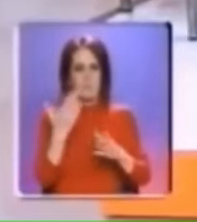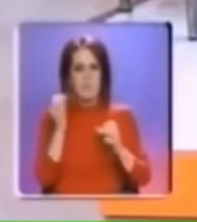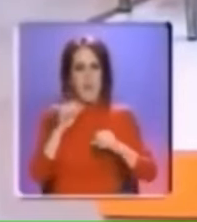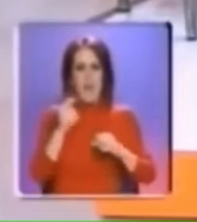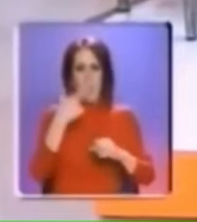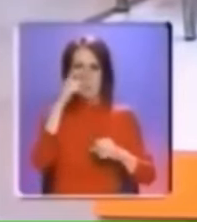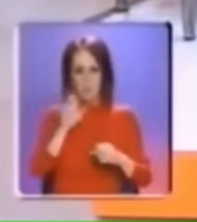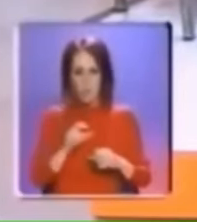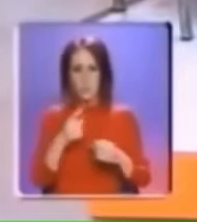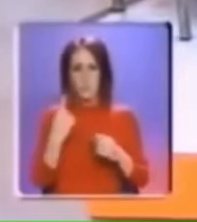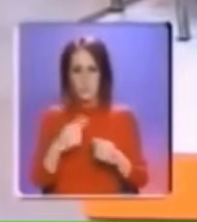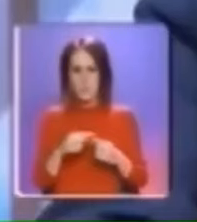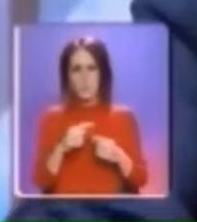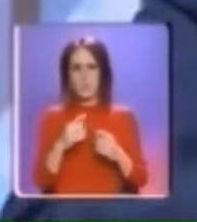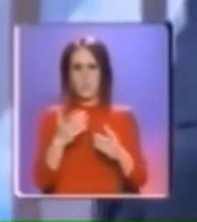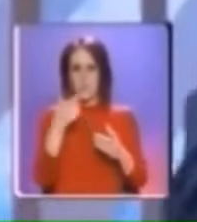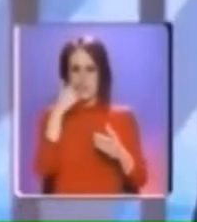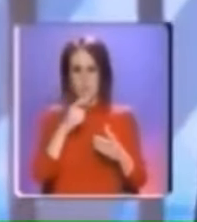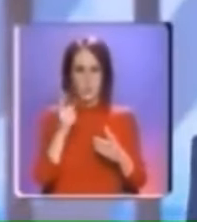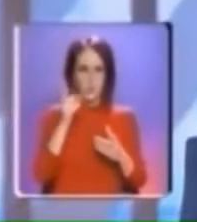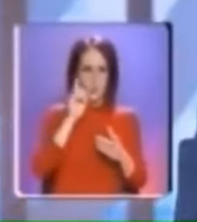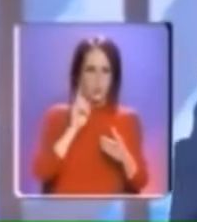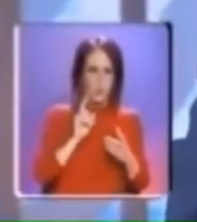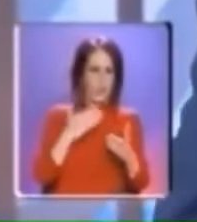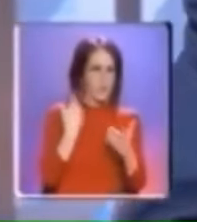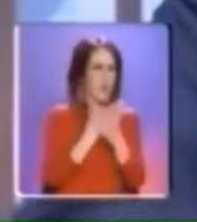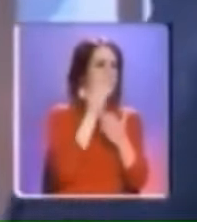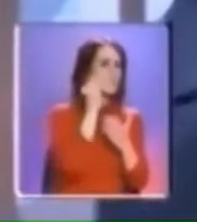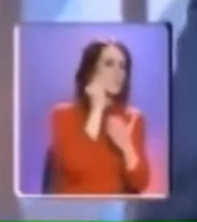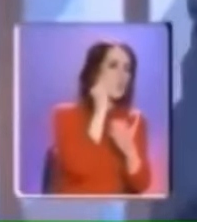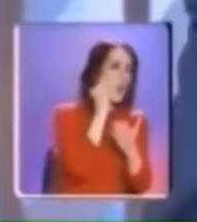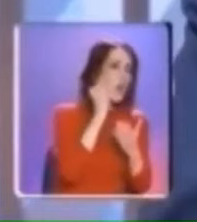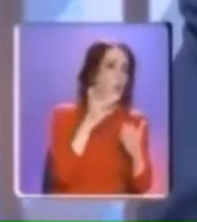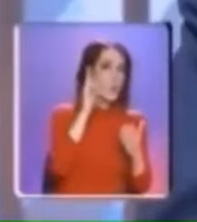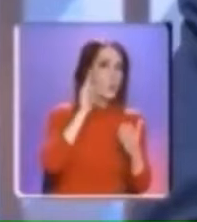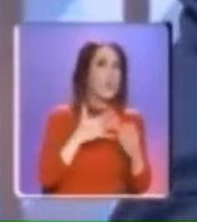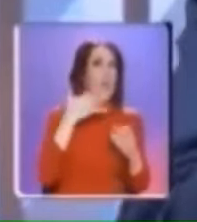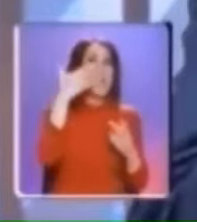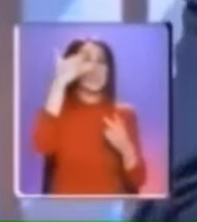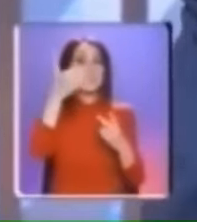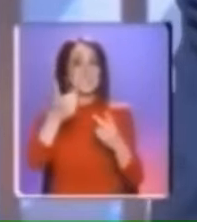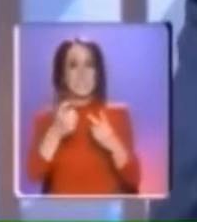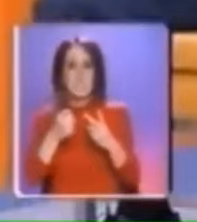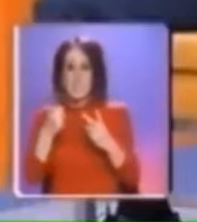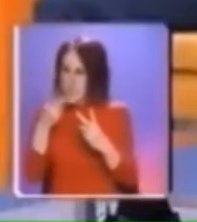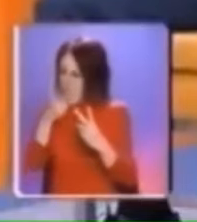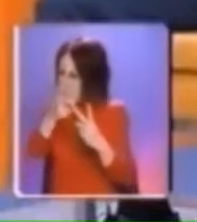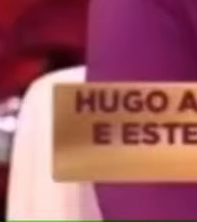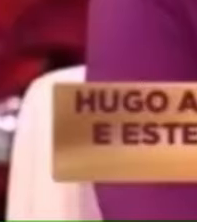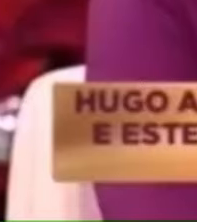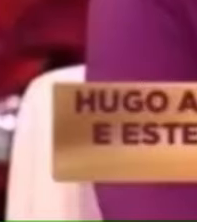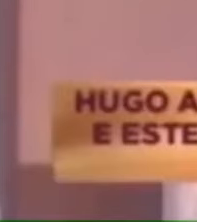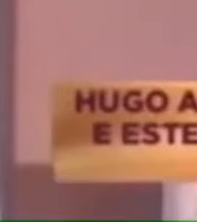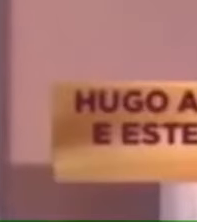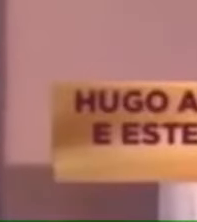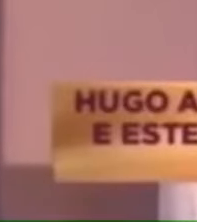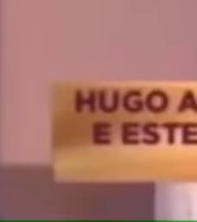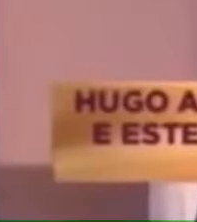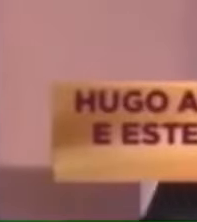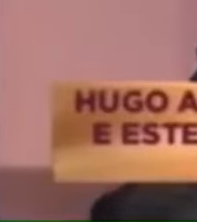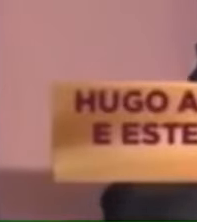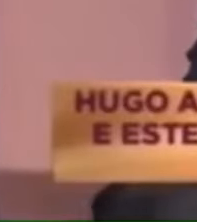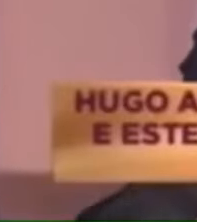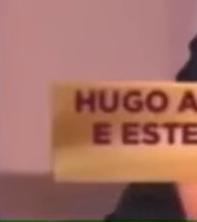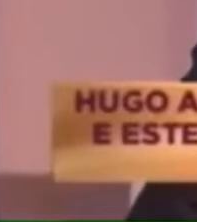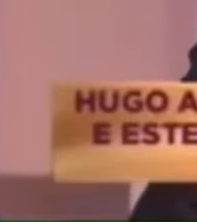um na boca a uma criança mas tratando-se de uma criança não pode ser considerado por exemplo um causo de maus tratos de abuso de modo nenhum de